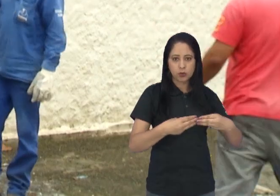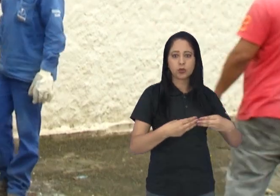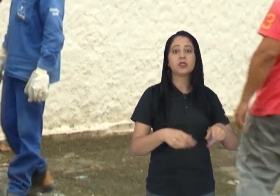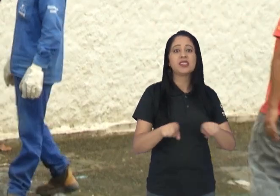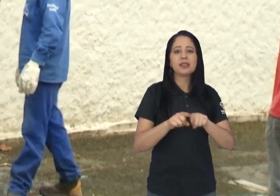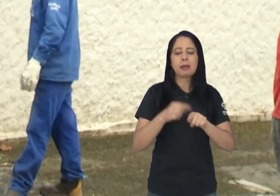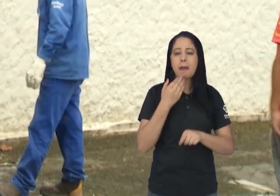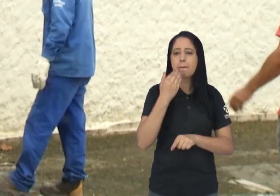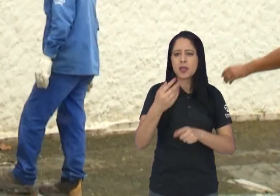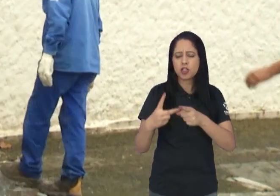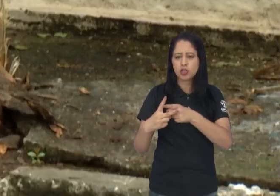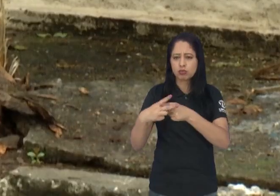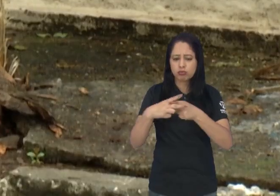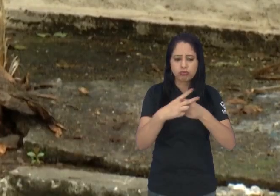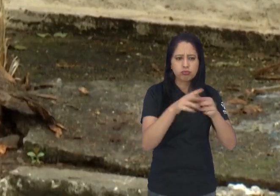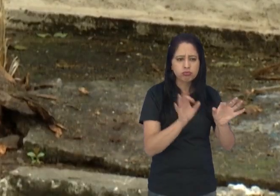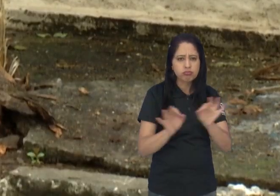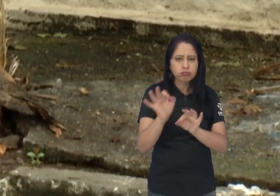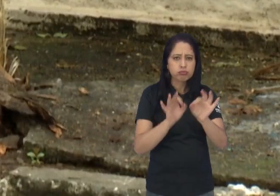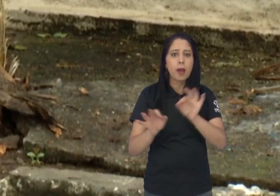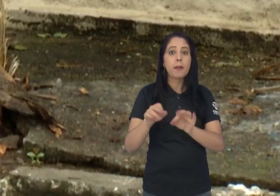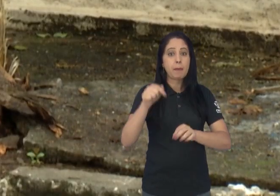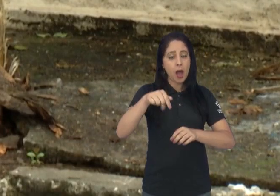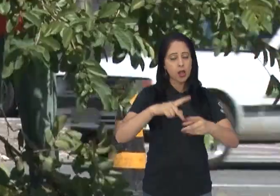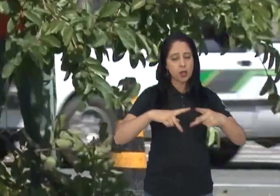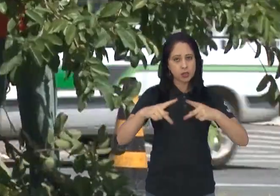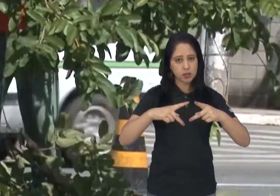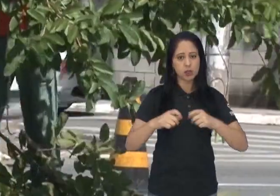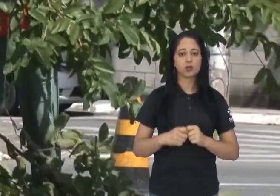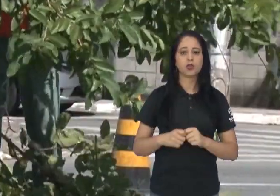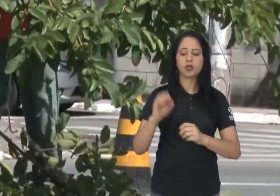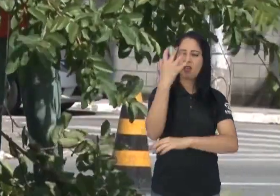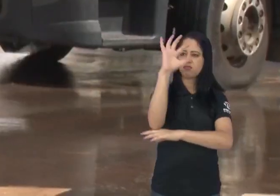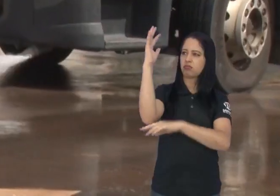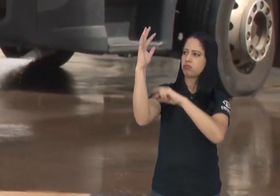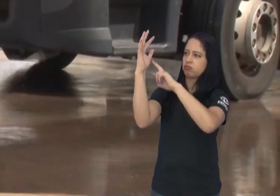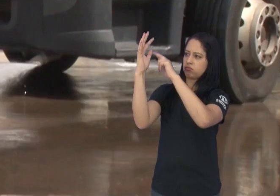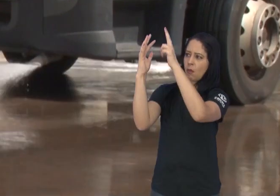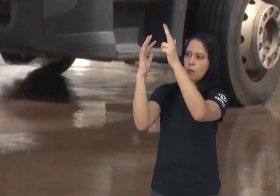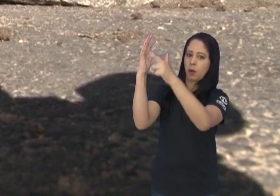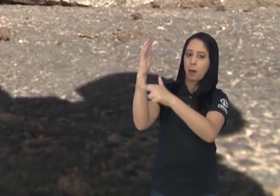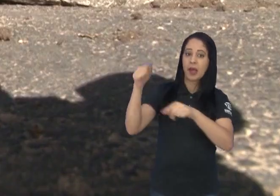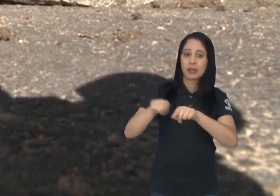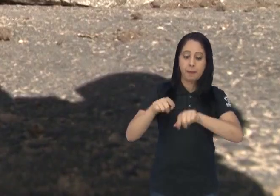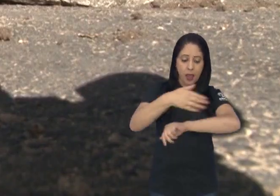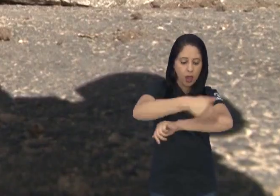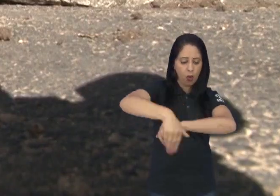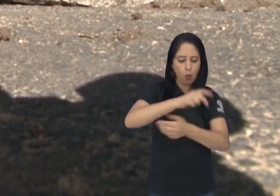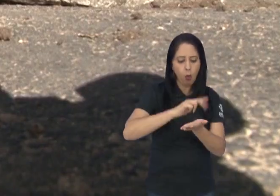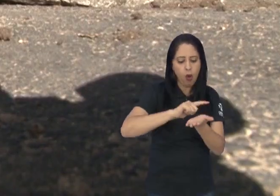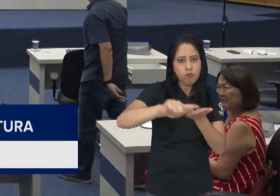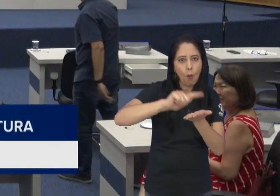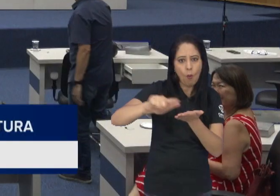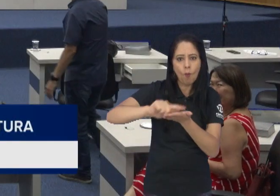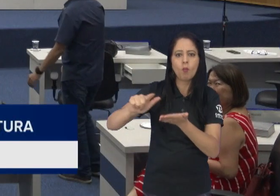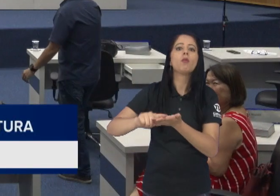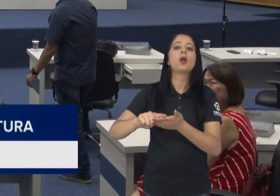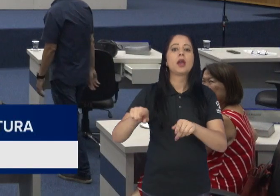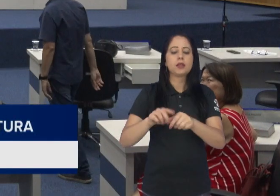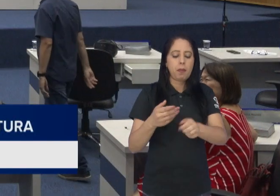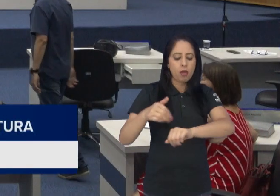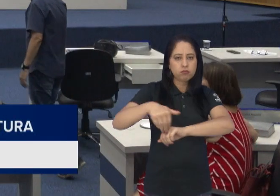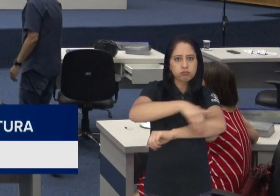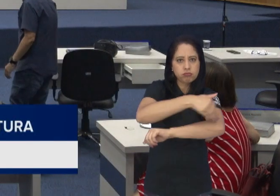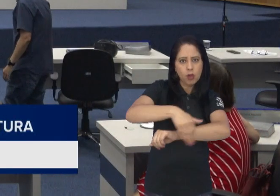de pedidos para serviços de manutenção pública, como poda de árvore, limpeza urbana e obras públicas. Também